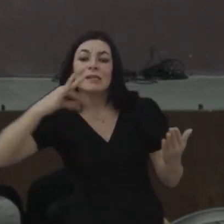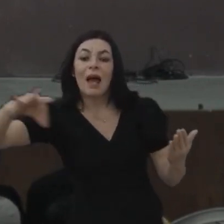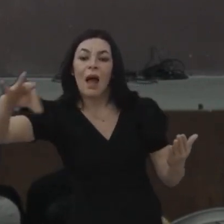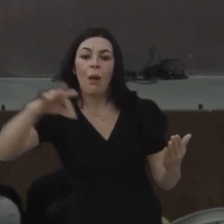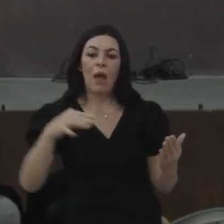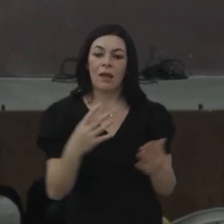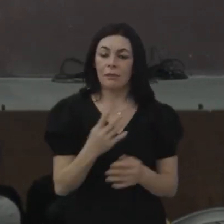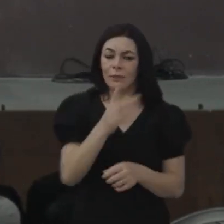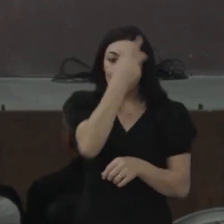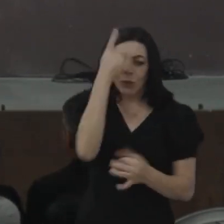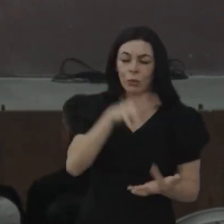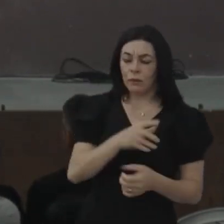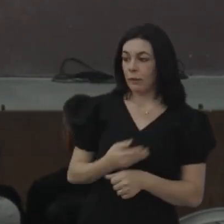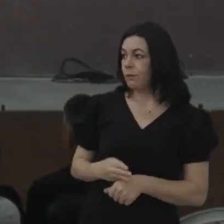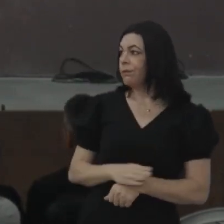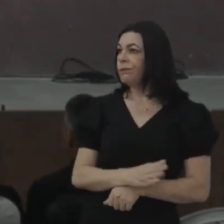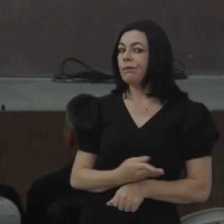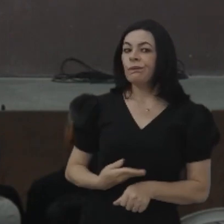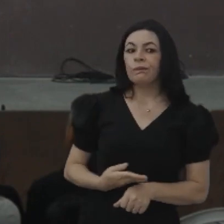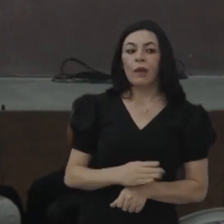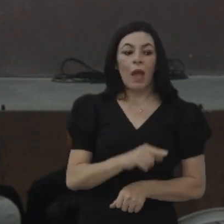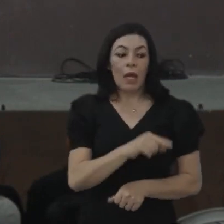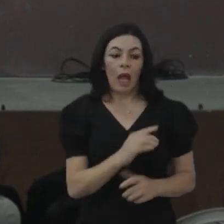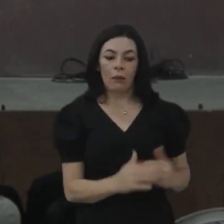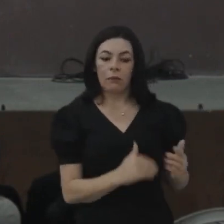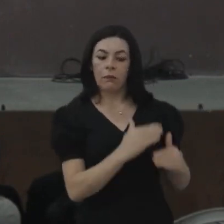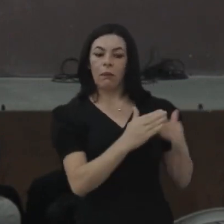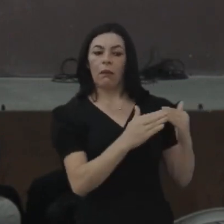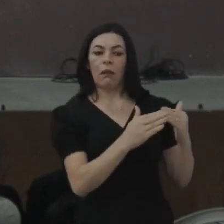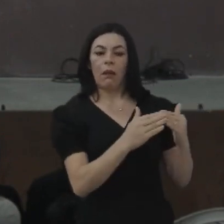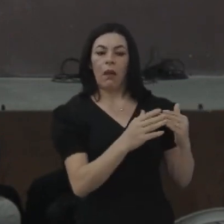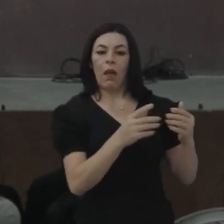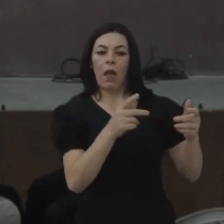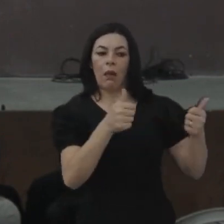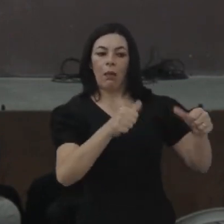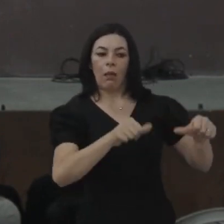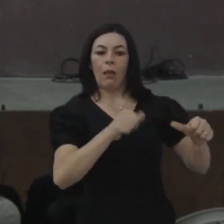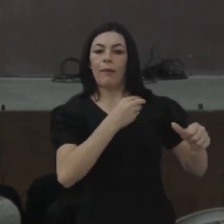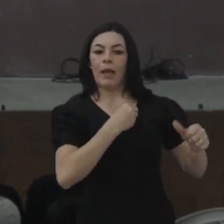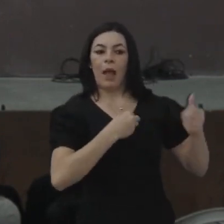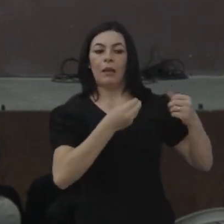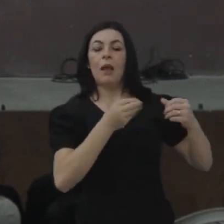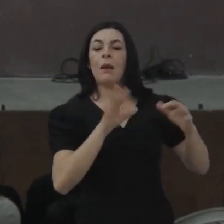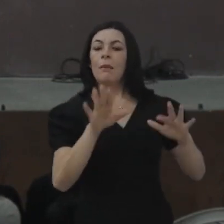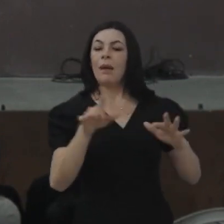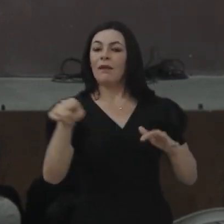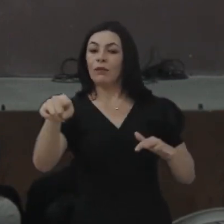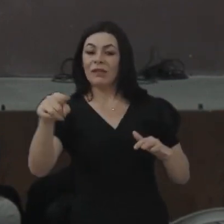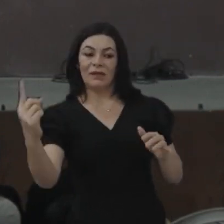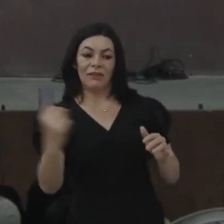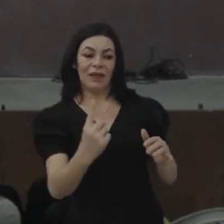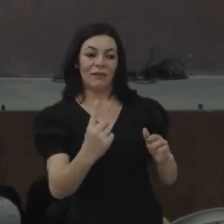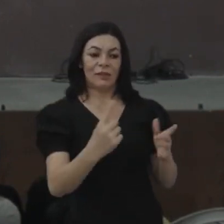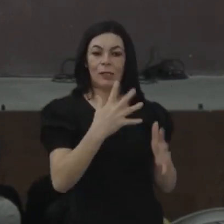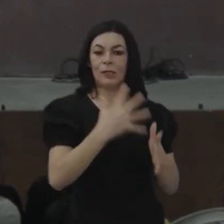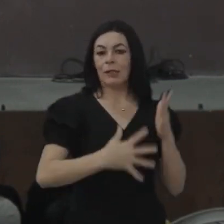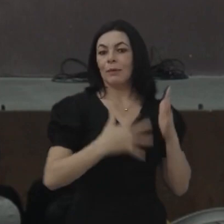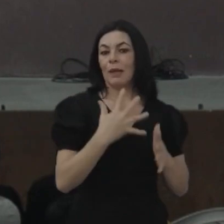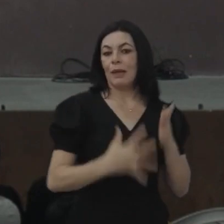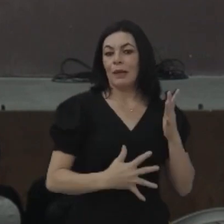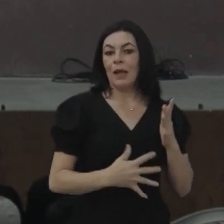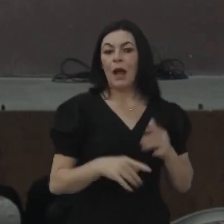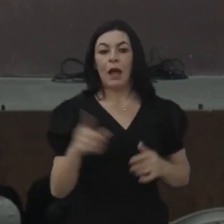incomodar. A podridão quer avançar, mas a sua presença atrapalha. A podridão quer avançar, mas quando você diz, isso